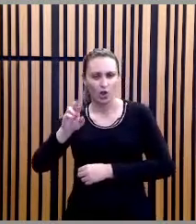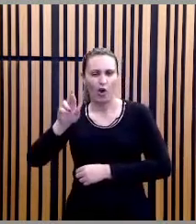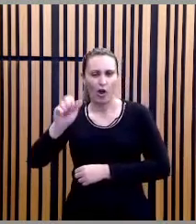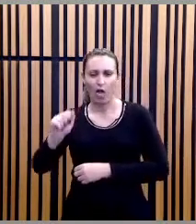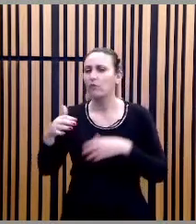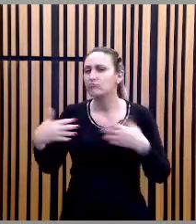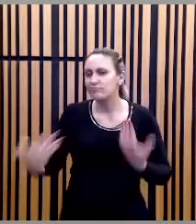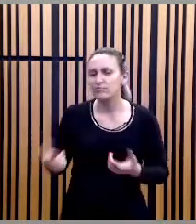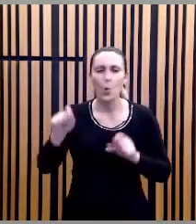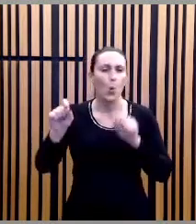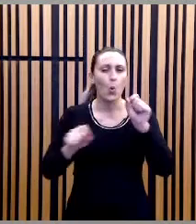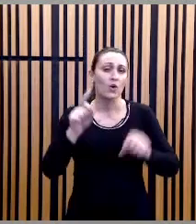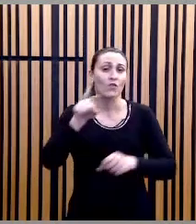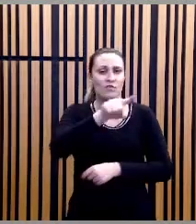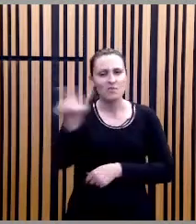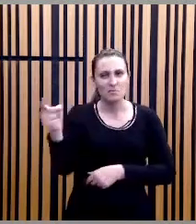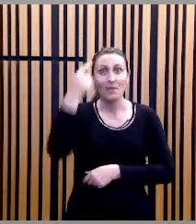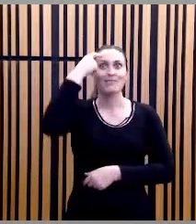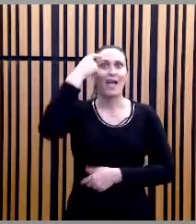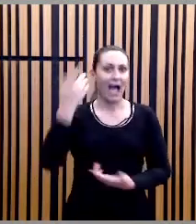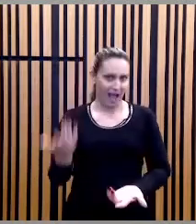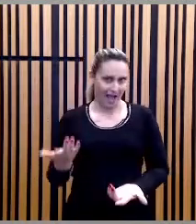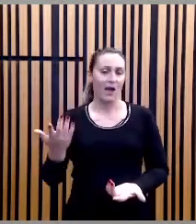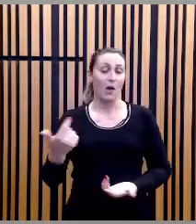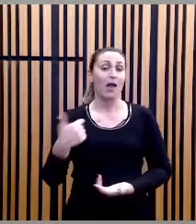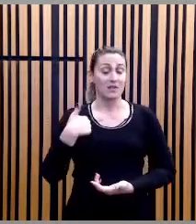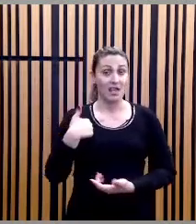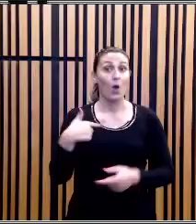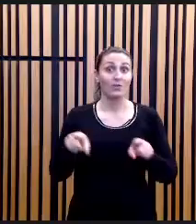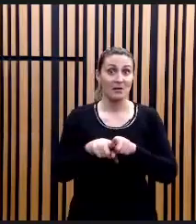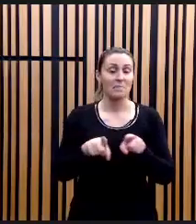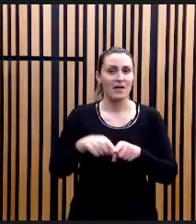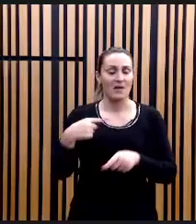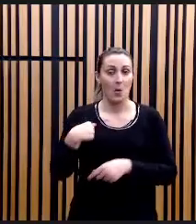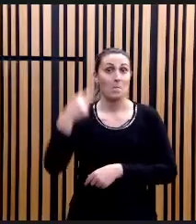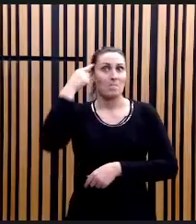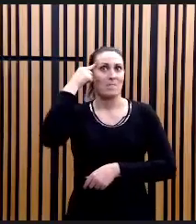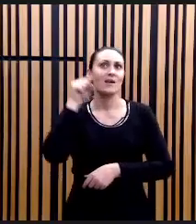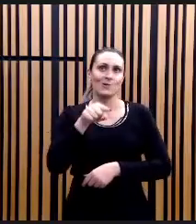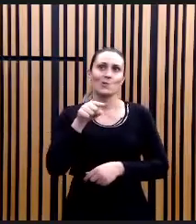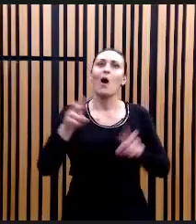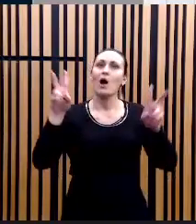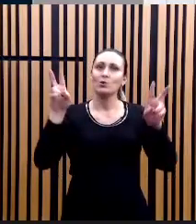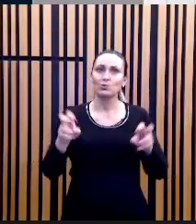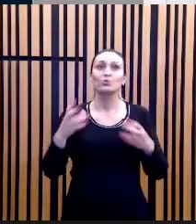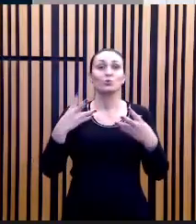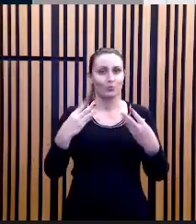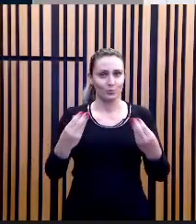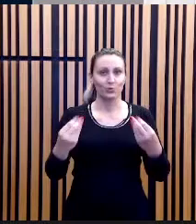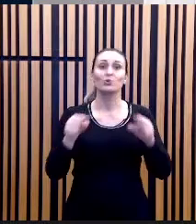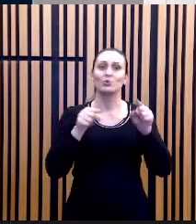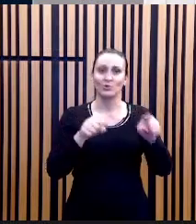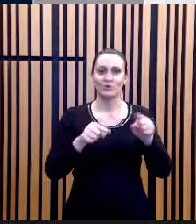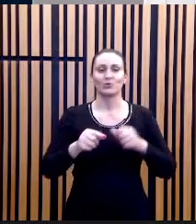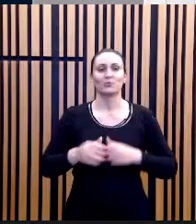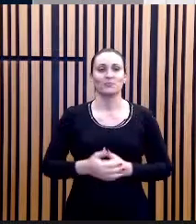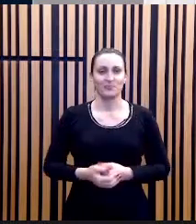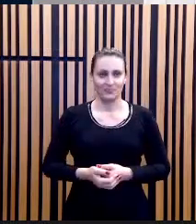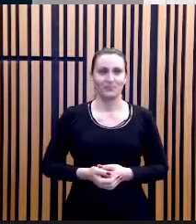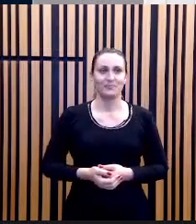veio, eu sei lá se vocês não pensaram nisso, porque eu penso muito, muito, muito nisso aqui, ó.